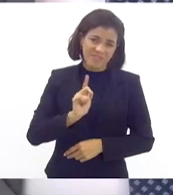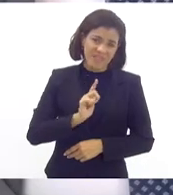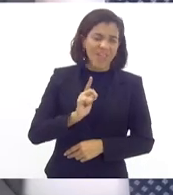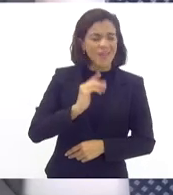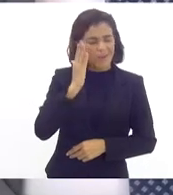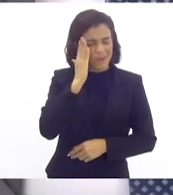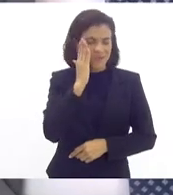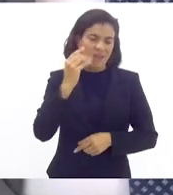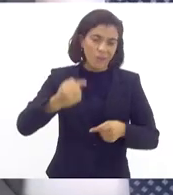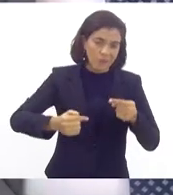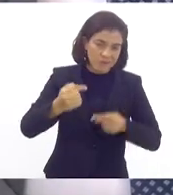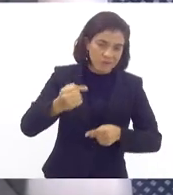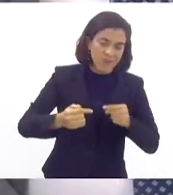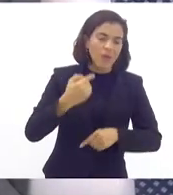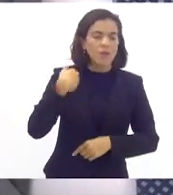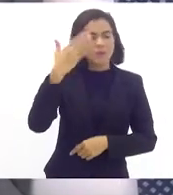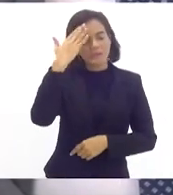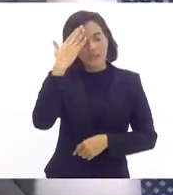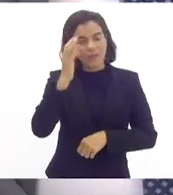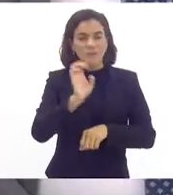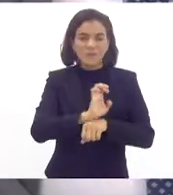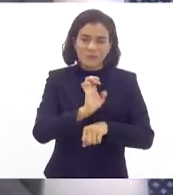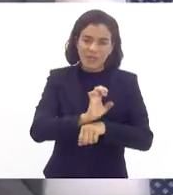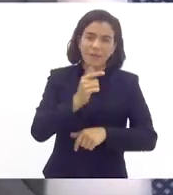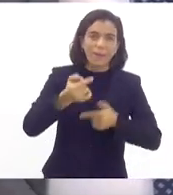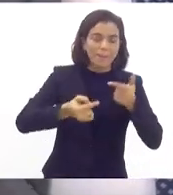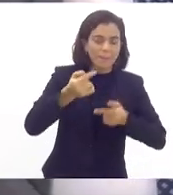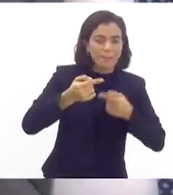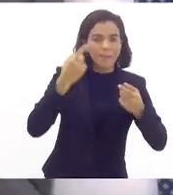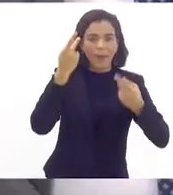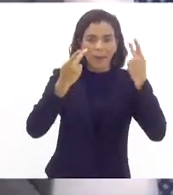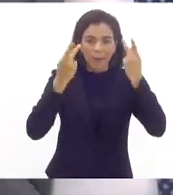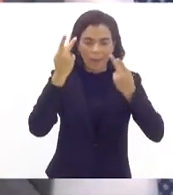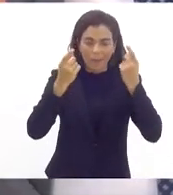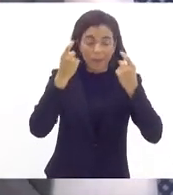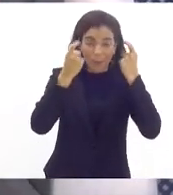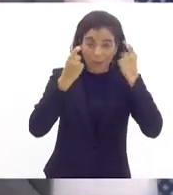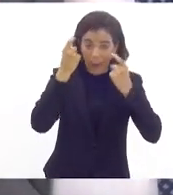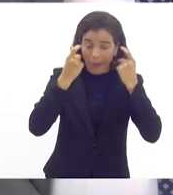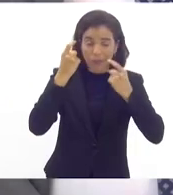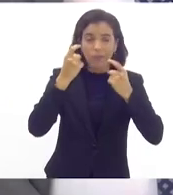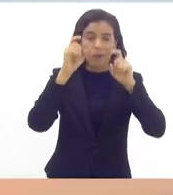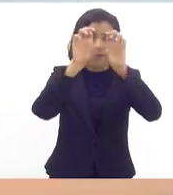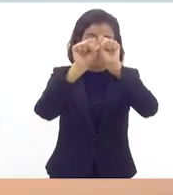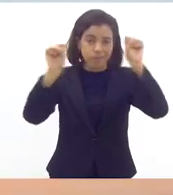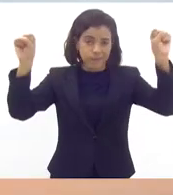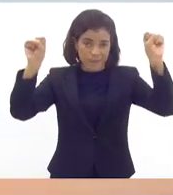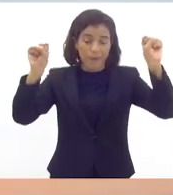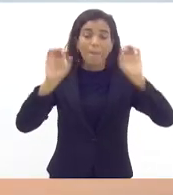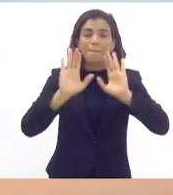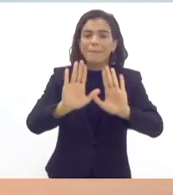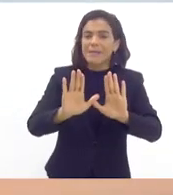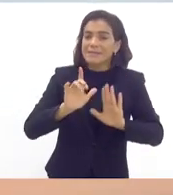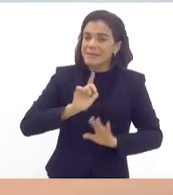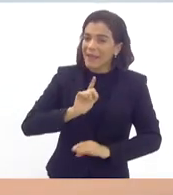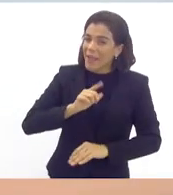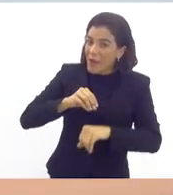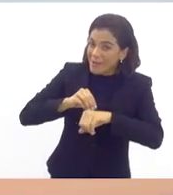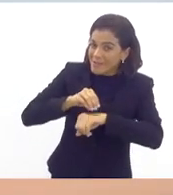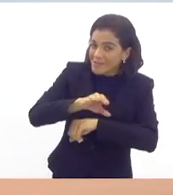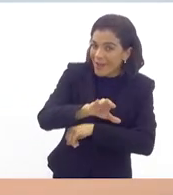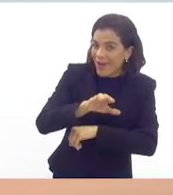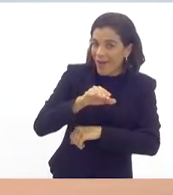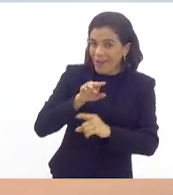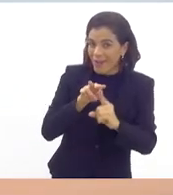uma discussão agora, eu sei que o Estado está preocupado com a discussão que está tendo no Supremo Tribunal Federal. Eu sei que existe essa questão. Só estou dizendo que,